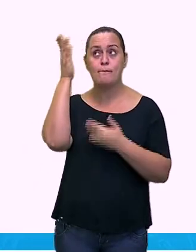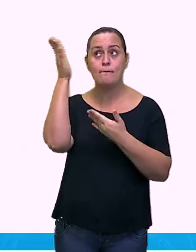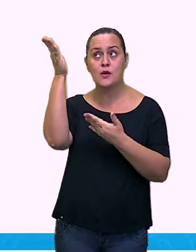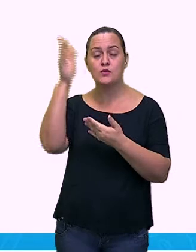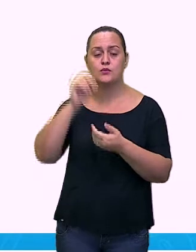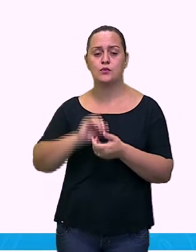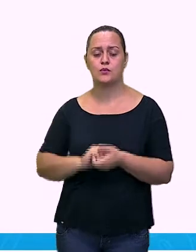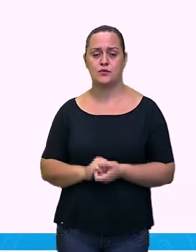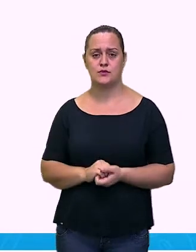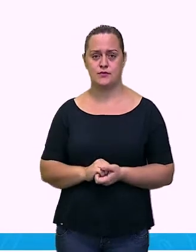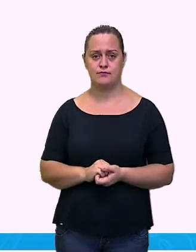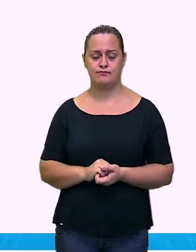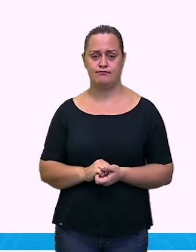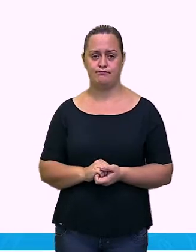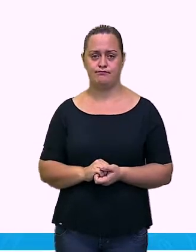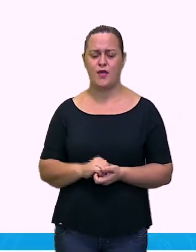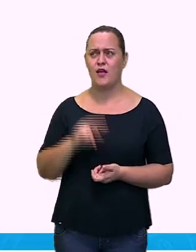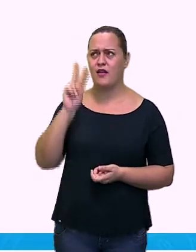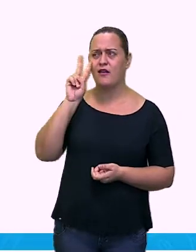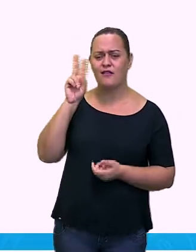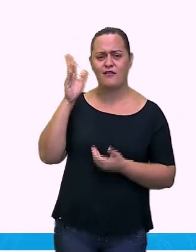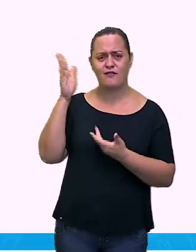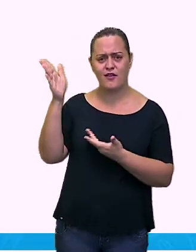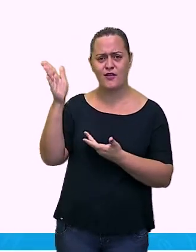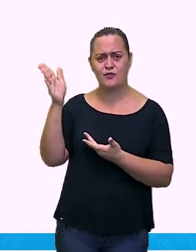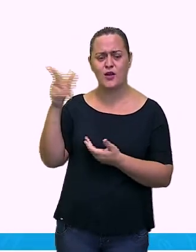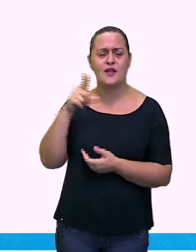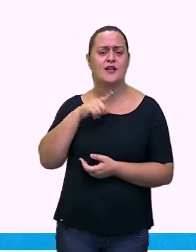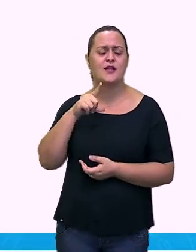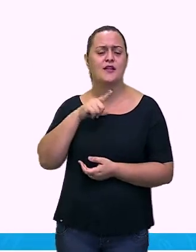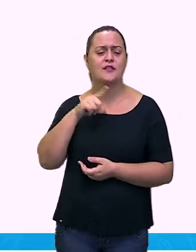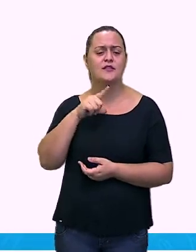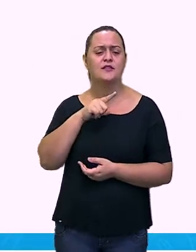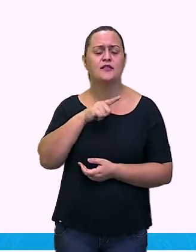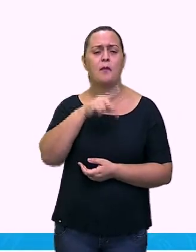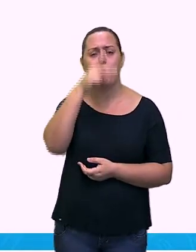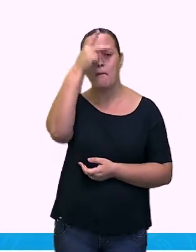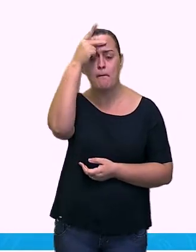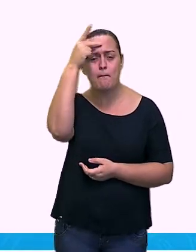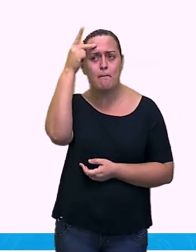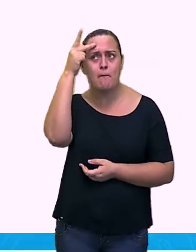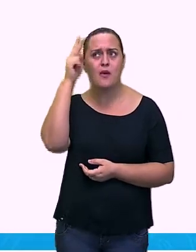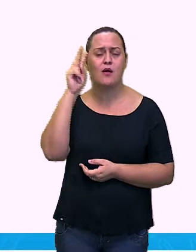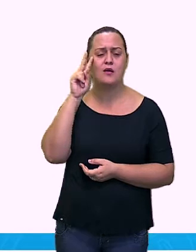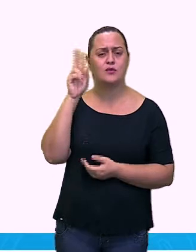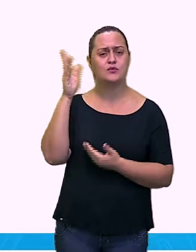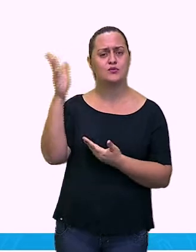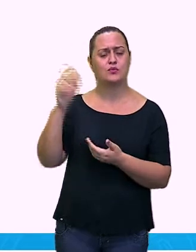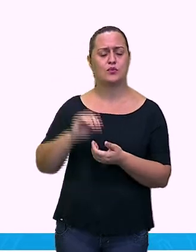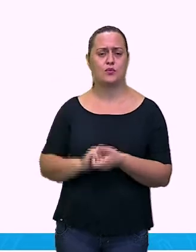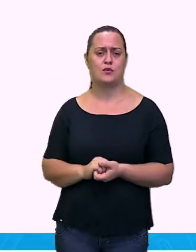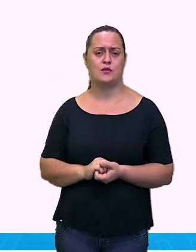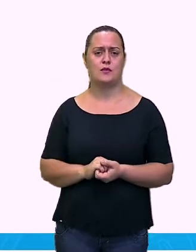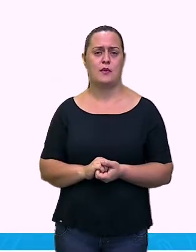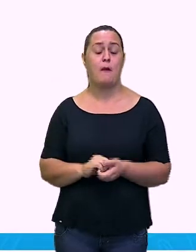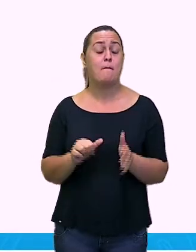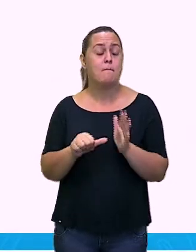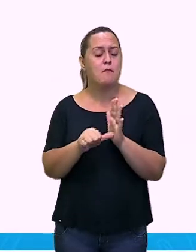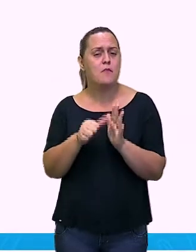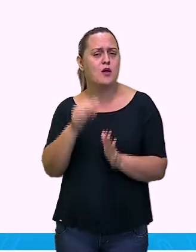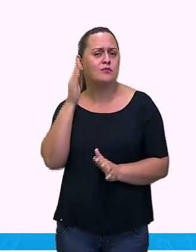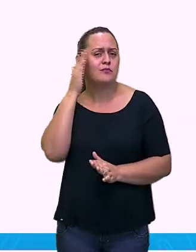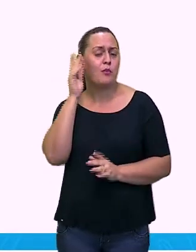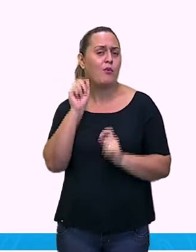aquilo tô querendo saber qual é o dobro da quantidade de pessoas que têm aqui o que que eu tenho que saber